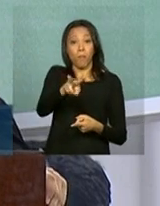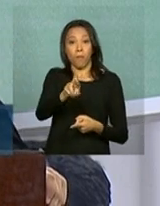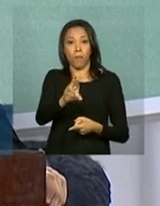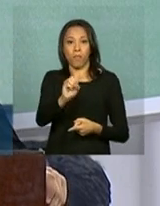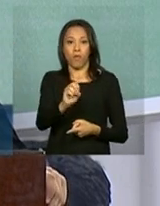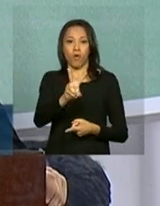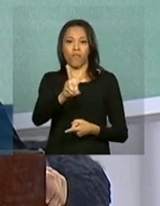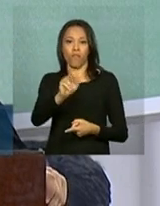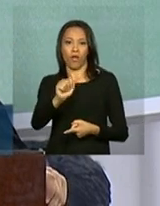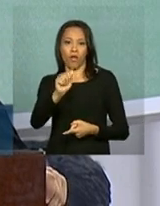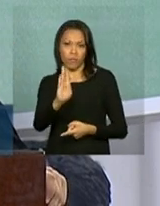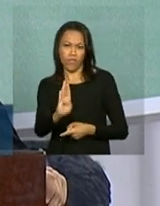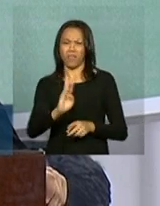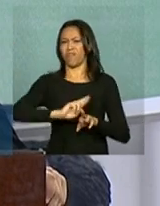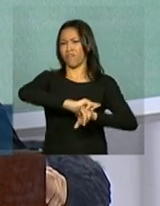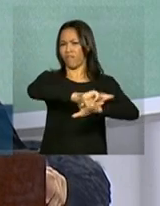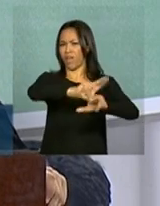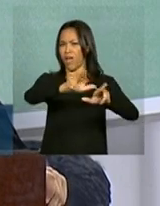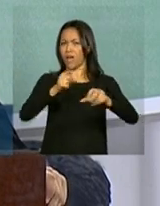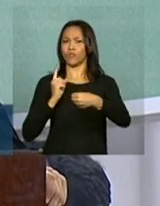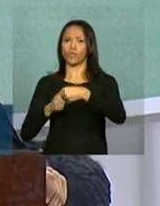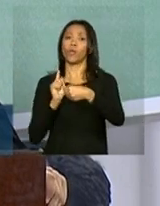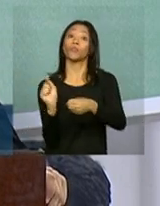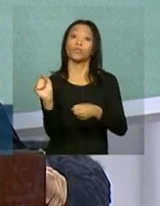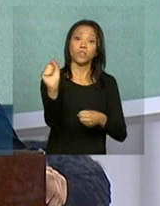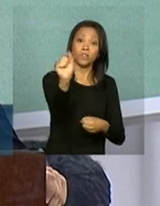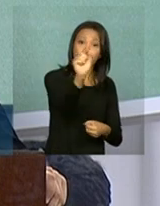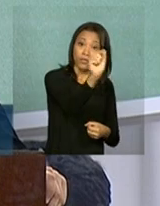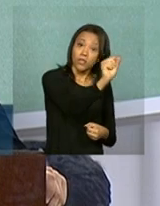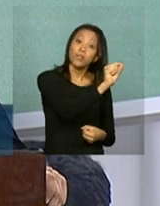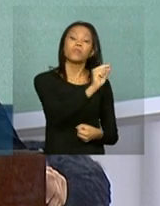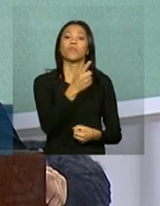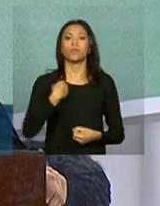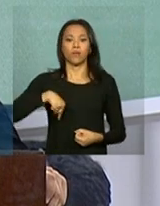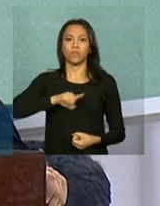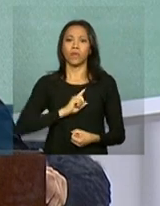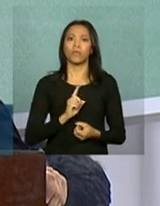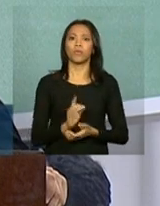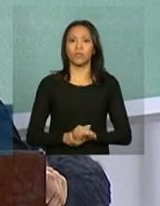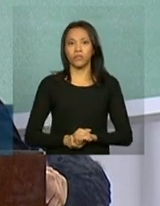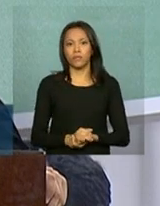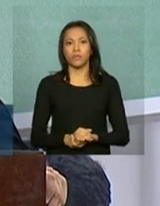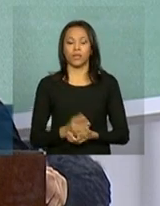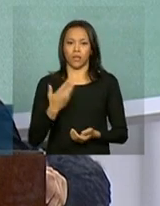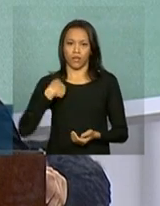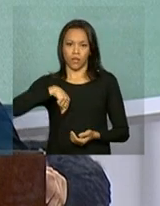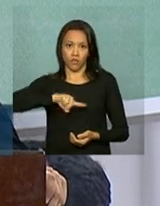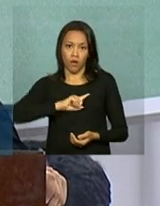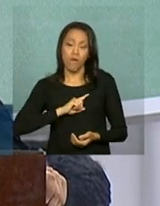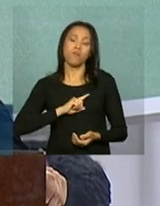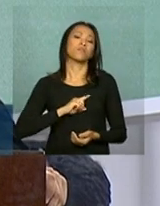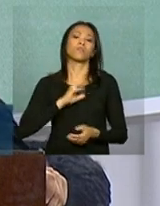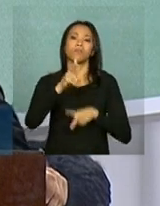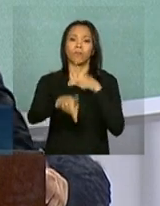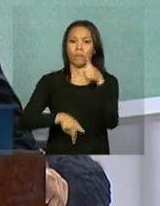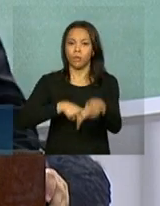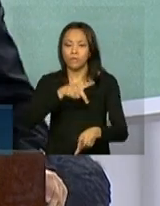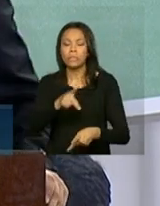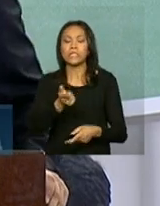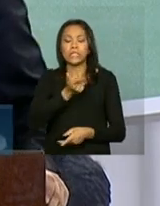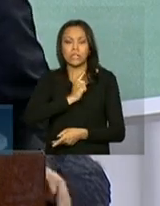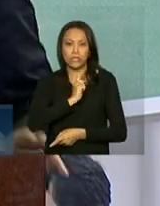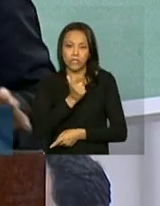vários municípios, mas todas as iniciativas não davam conta da demanda que a nossa população